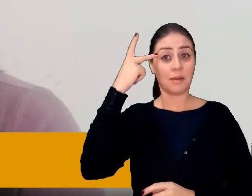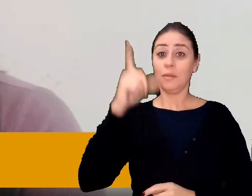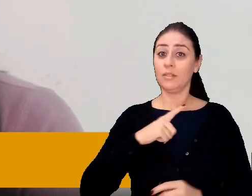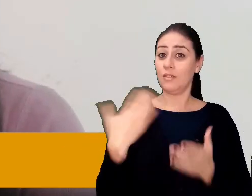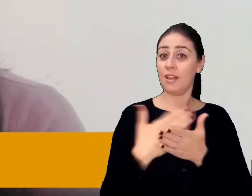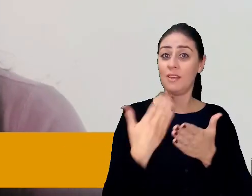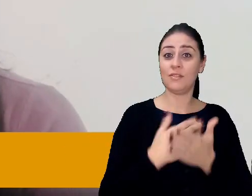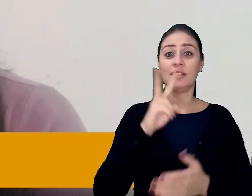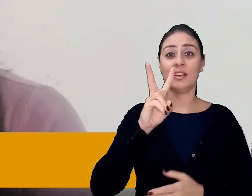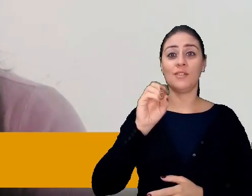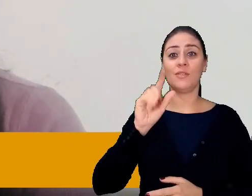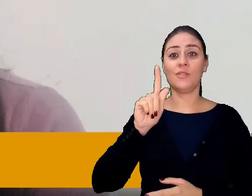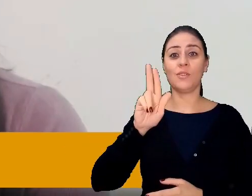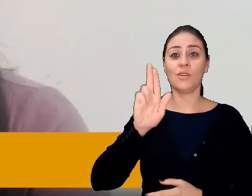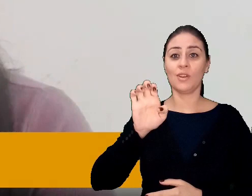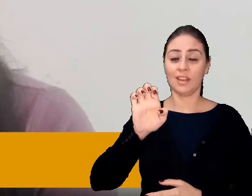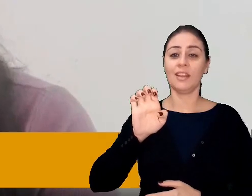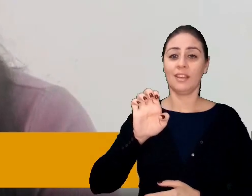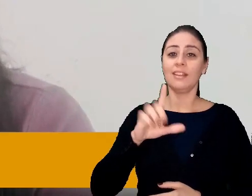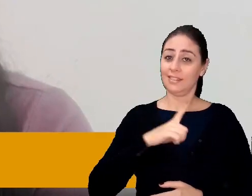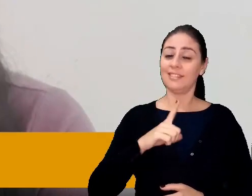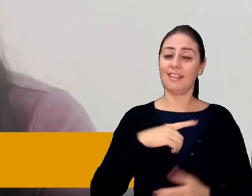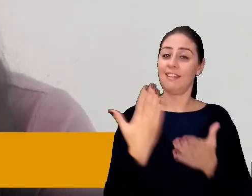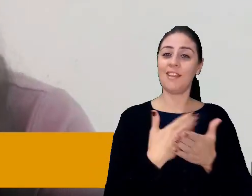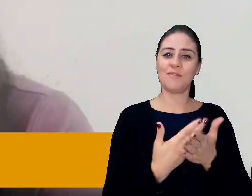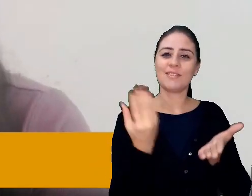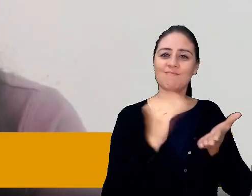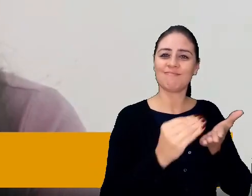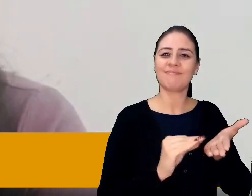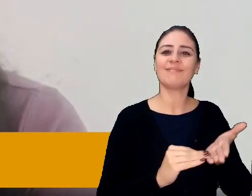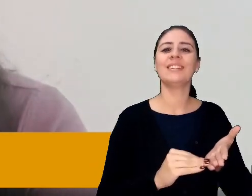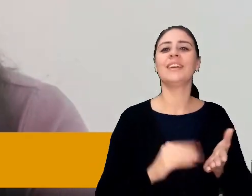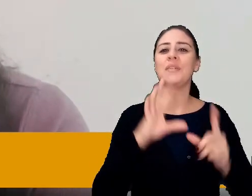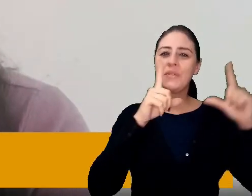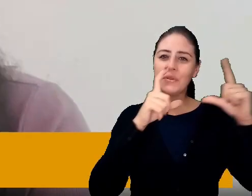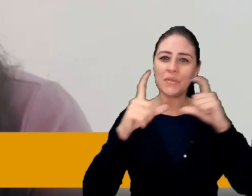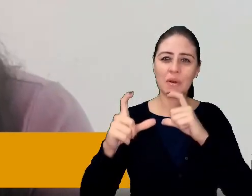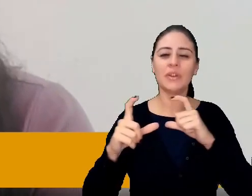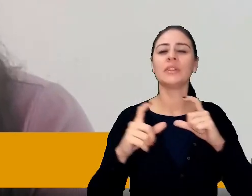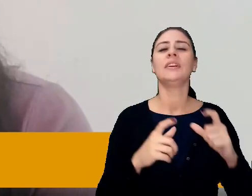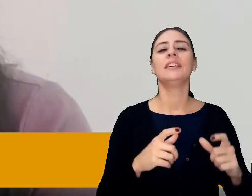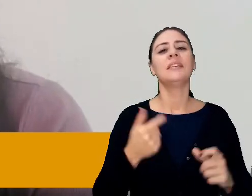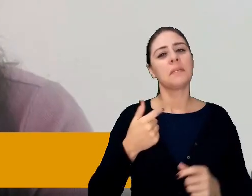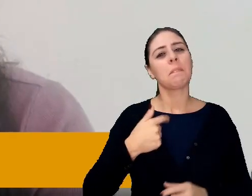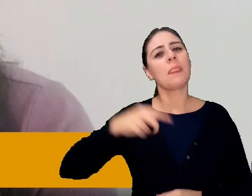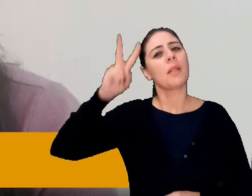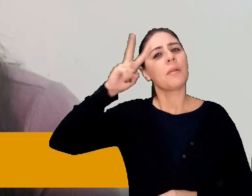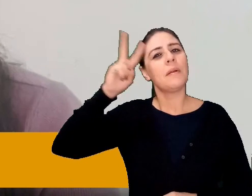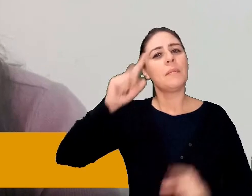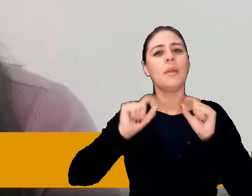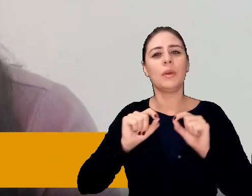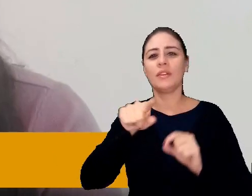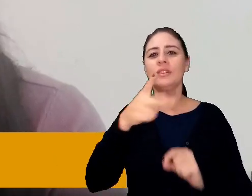sabemos. O que tem acontecido nesse meio, que eu lembrei muito que você falou agora, é que às vezes as